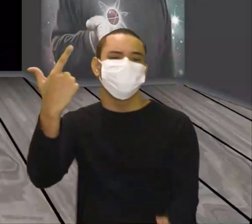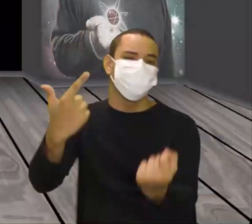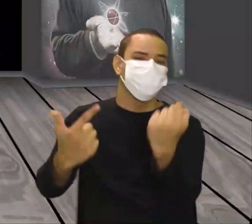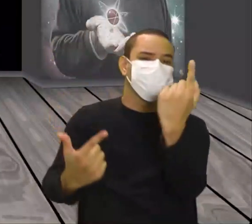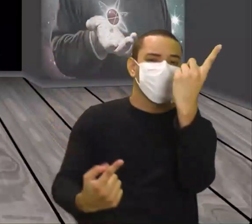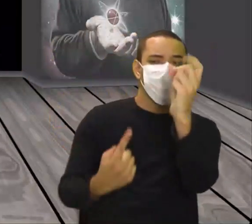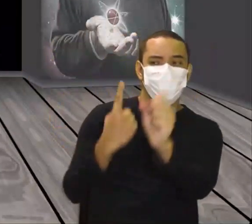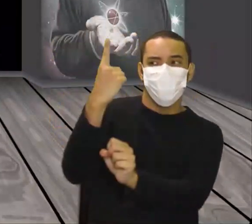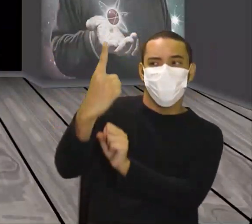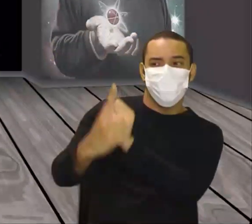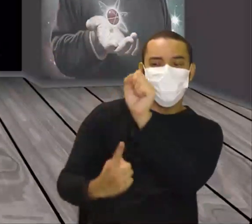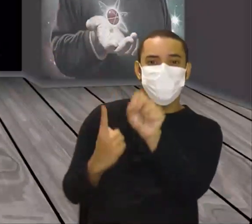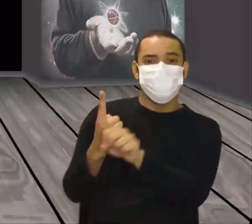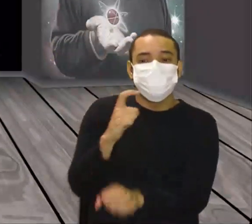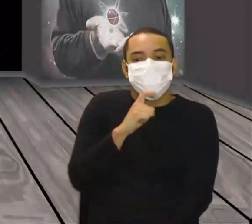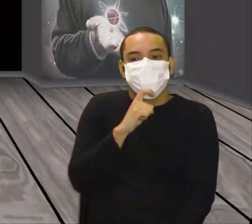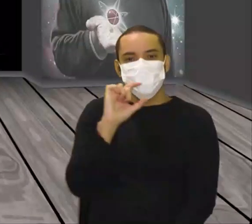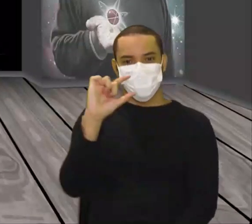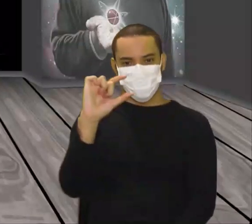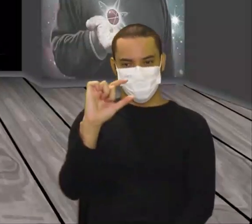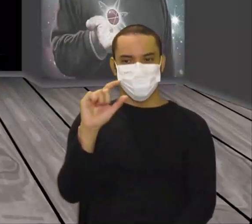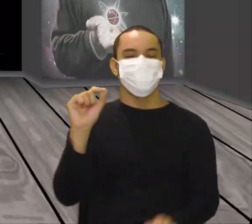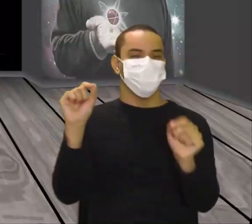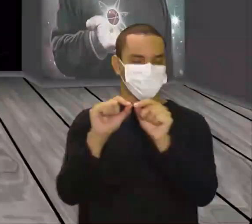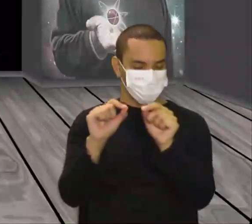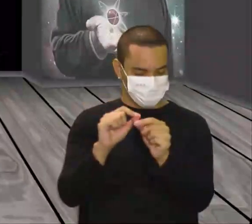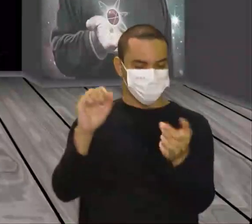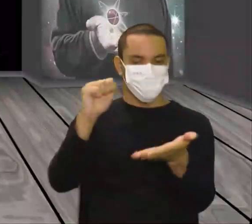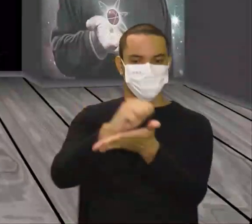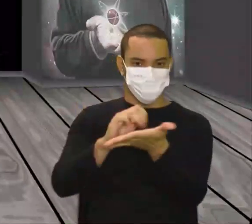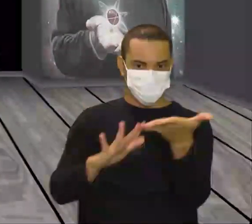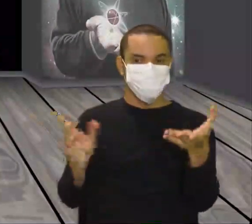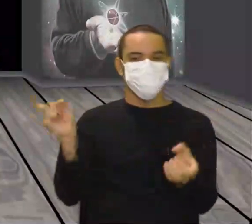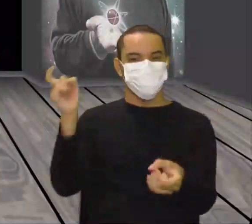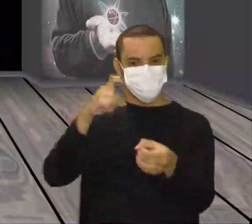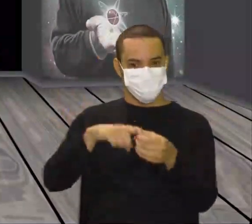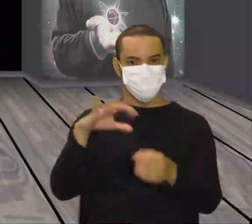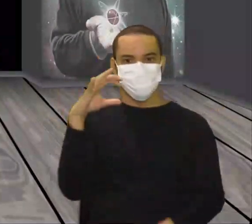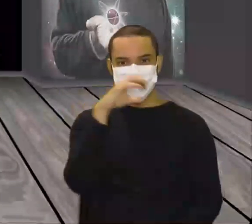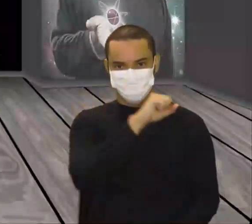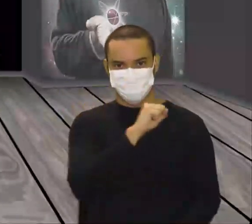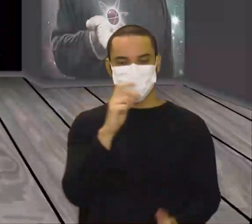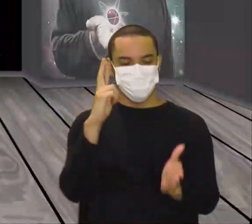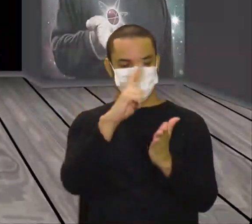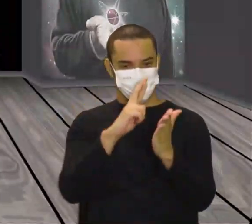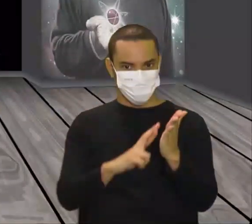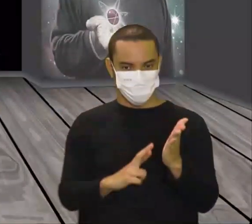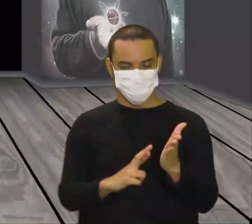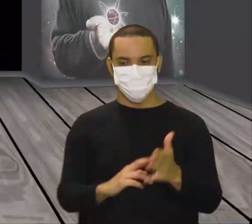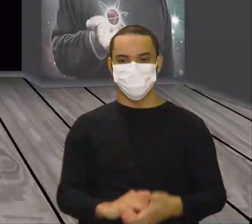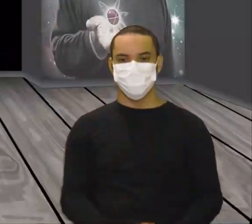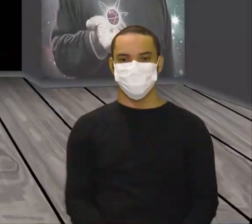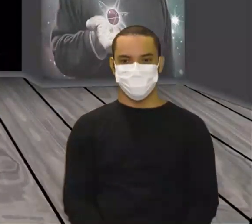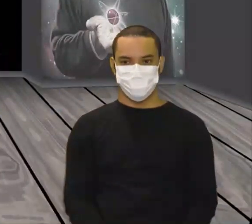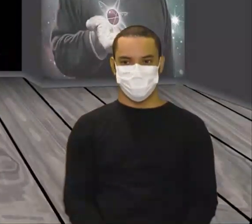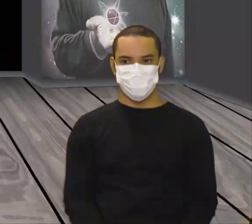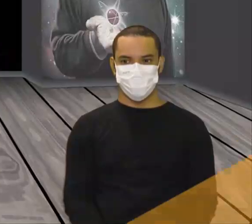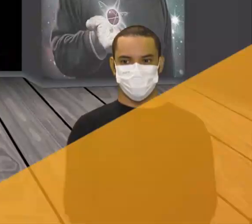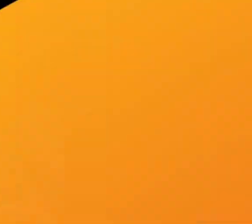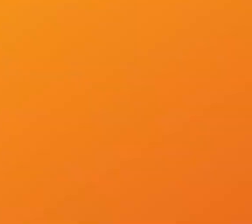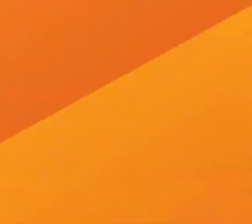ano, tem uma friagemzinha. Então, vão lá, façam as atividades, já nós voltamos com as resoluções.